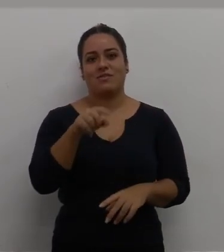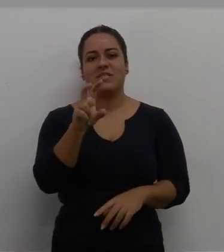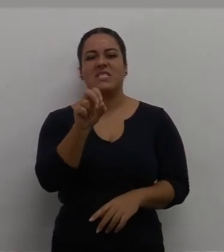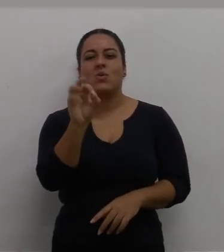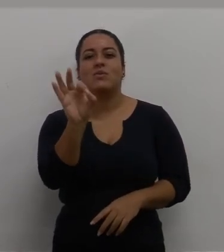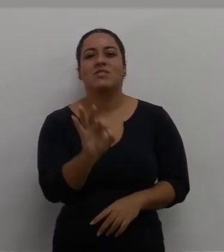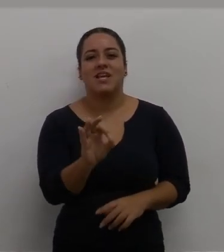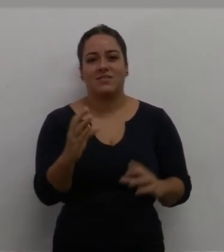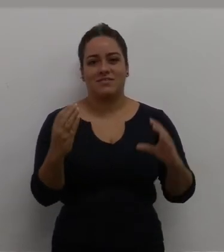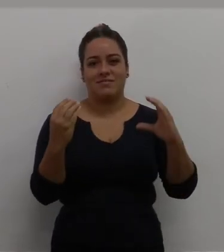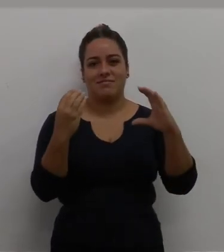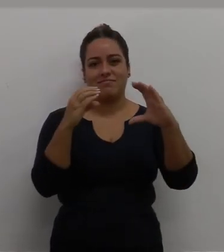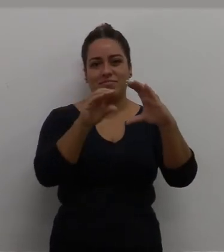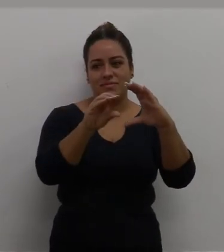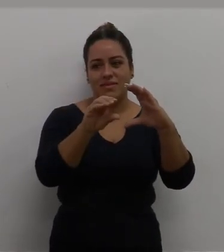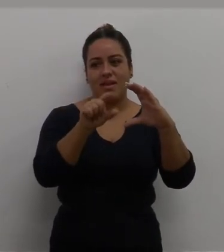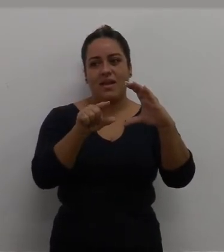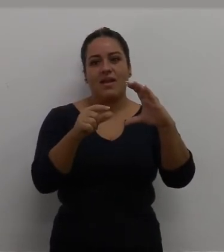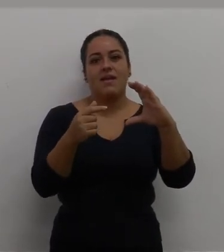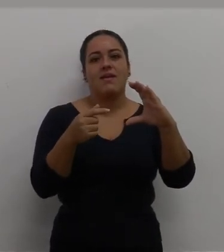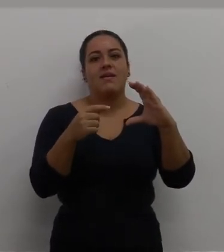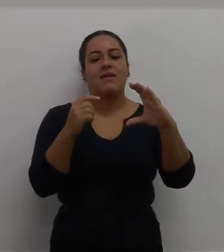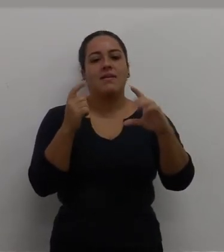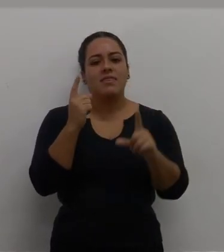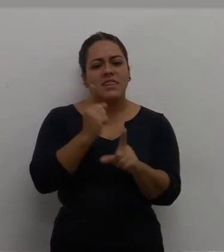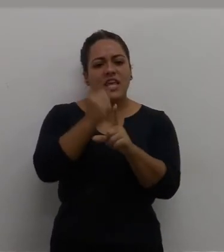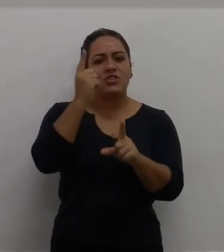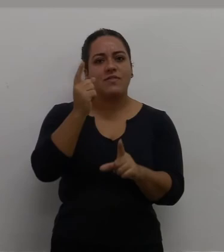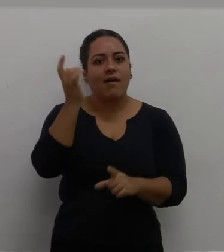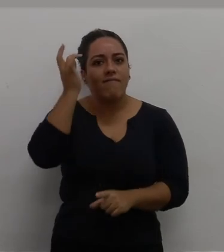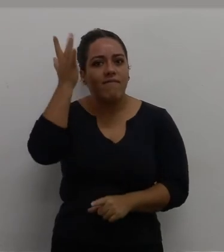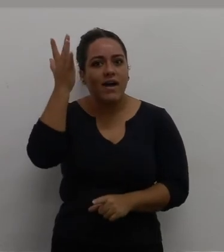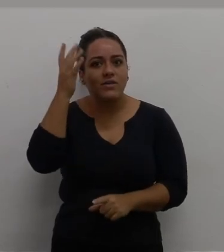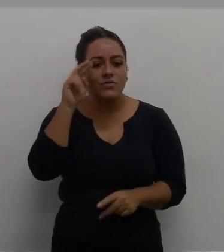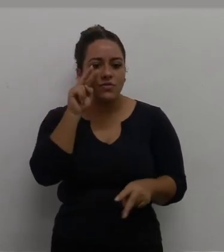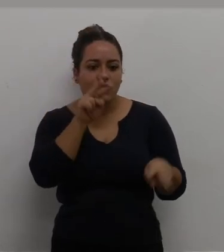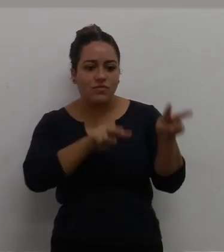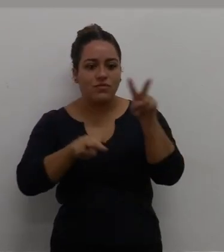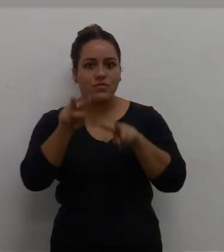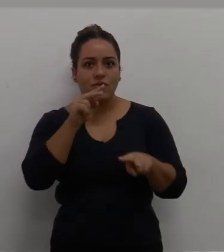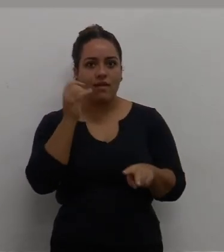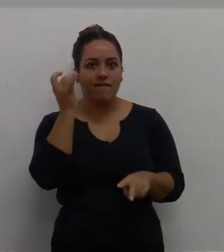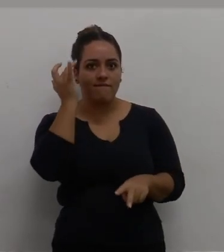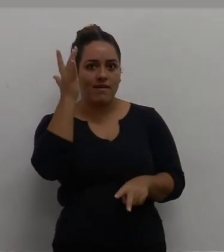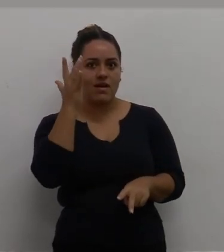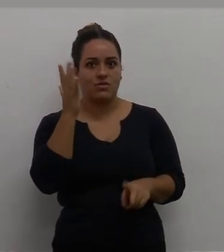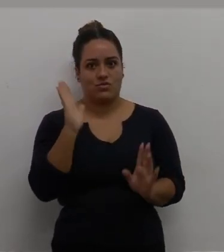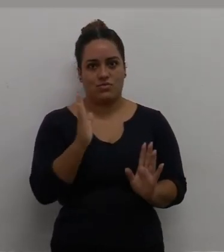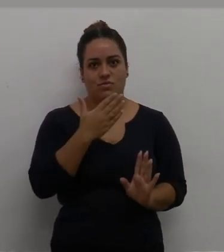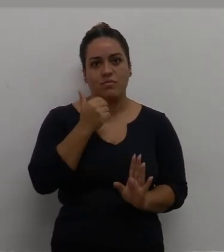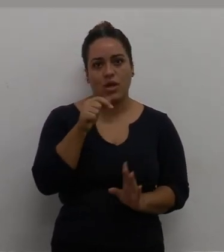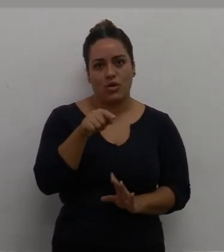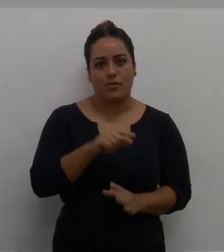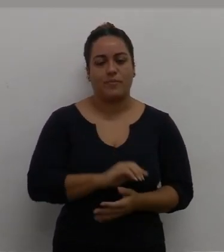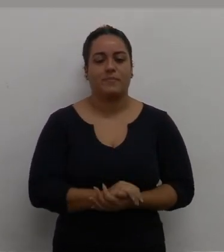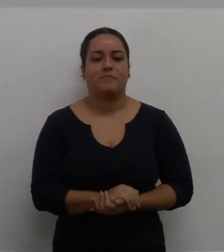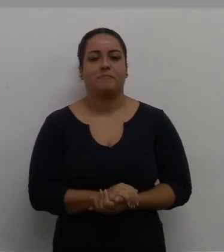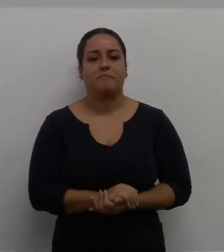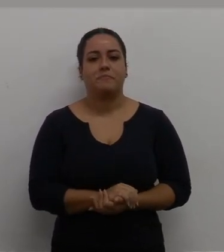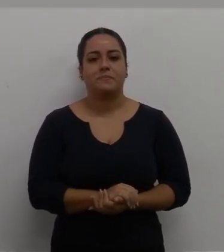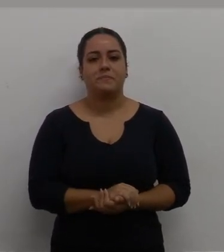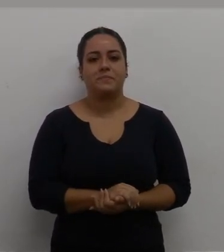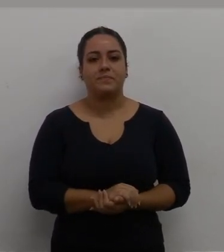com 50%. Acho que torna a identificação dos trechos, das partes, mais